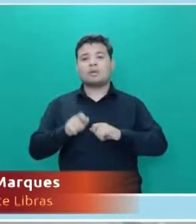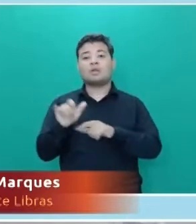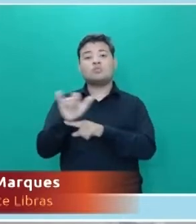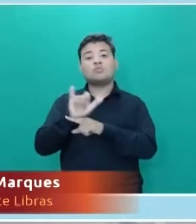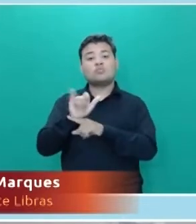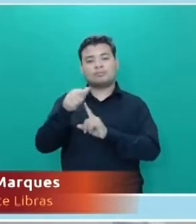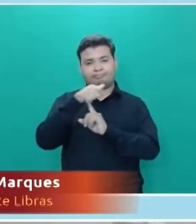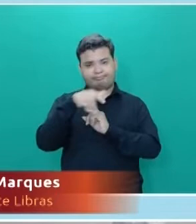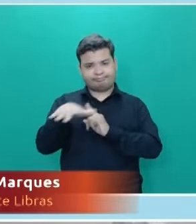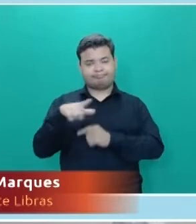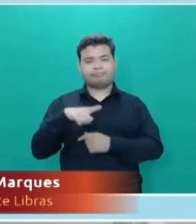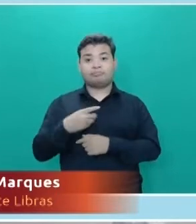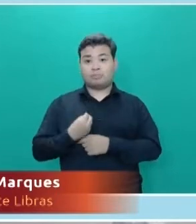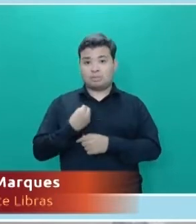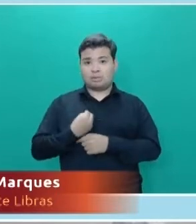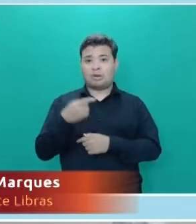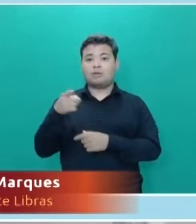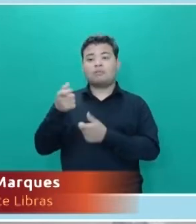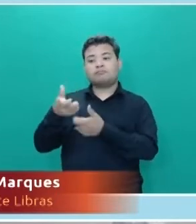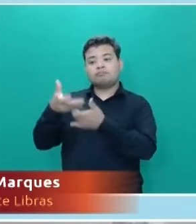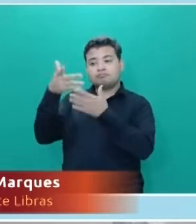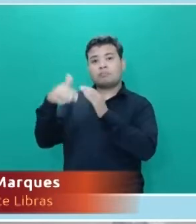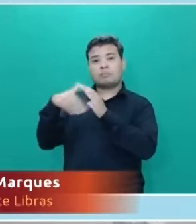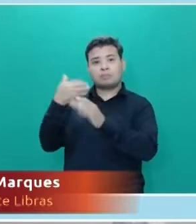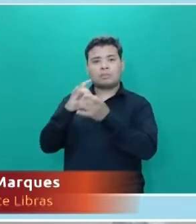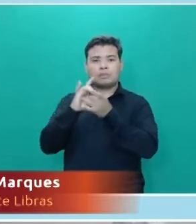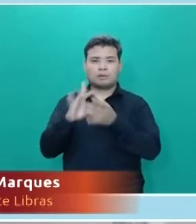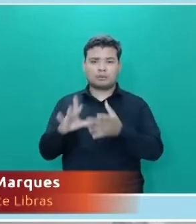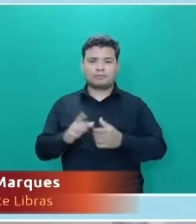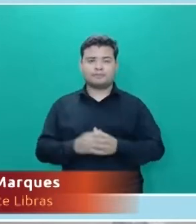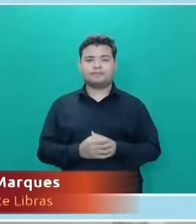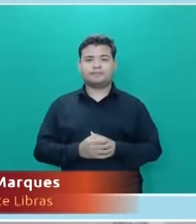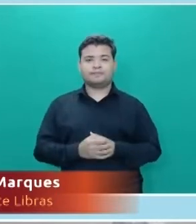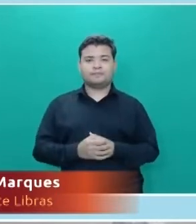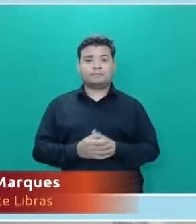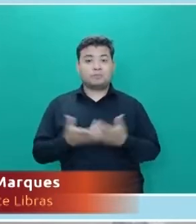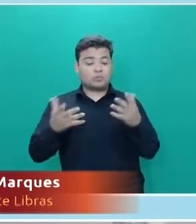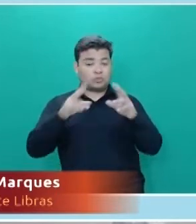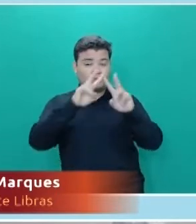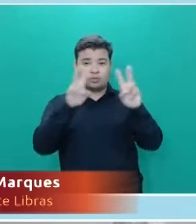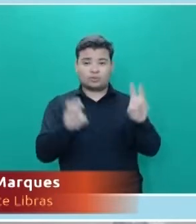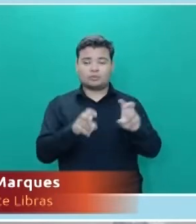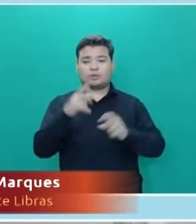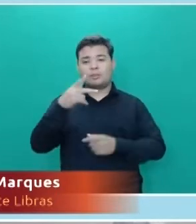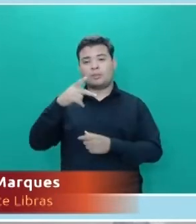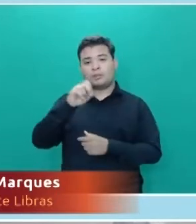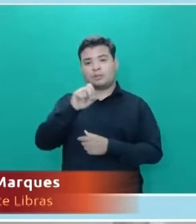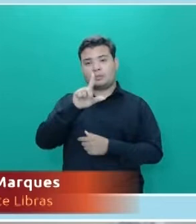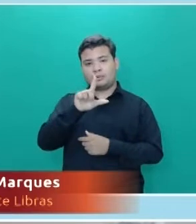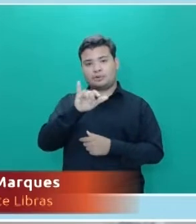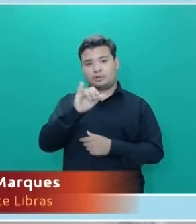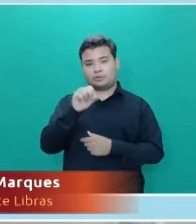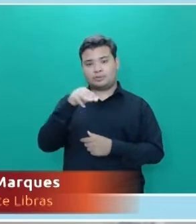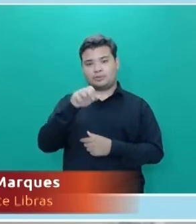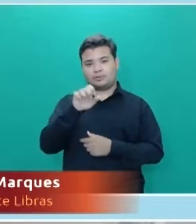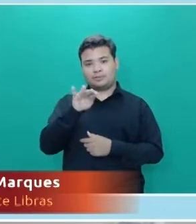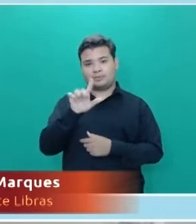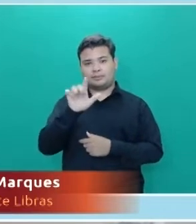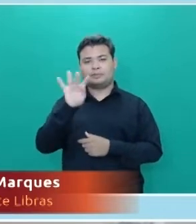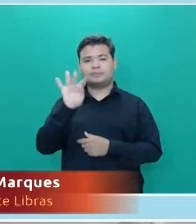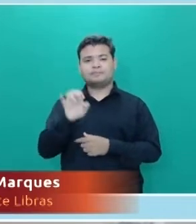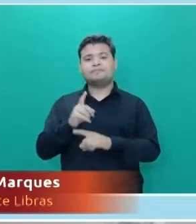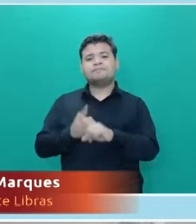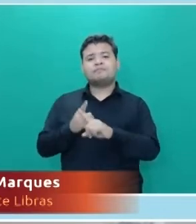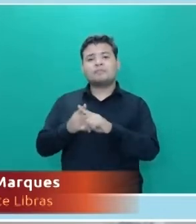pode deixar o seu comentário. E o tema de hoje é a poliomielite. Isso porque o estado do Pará